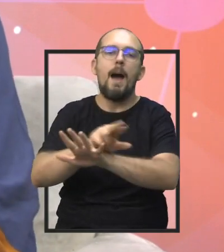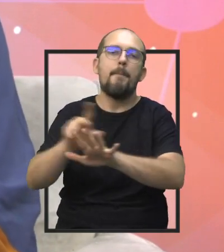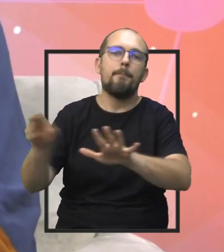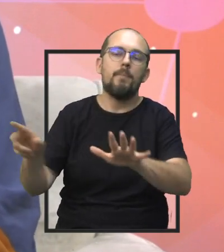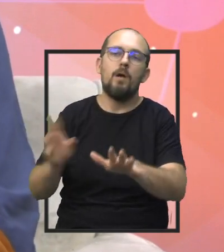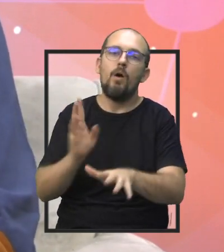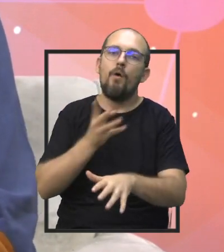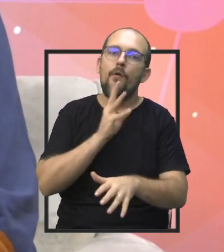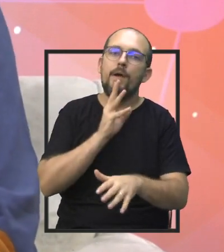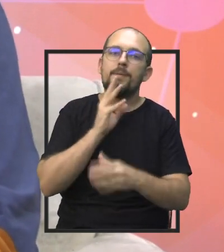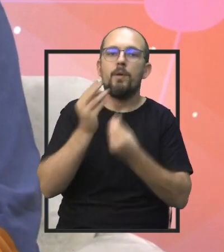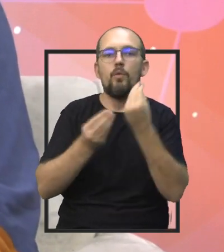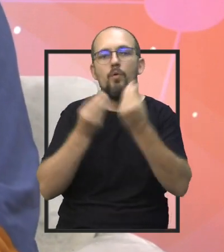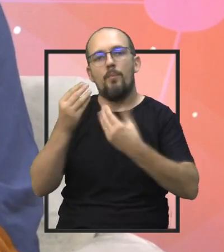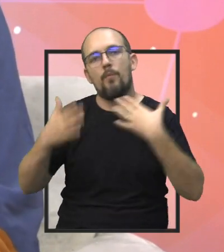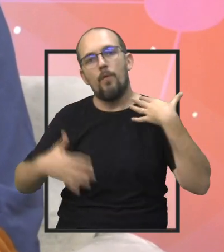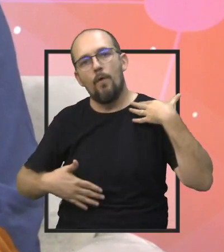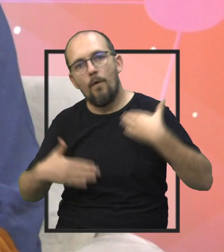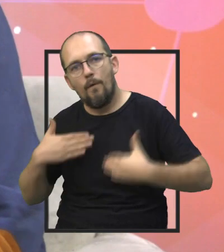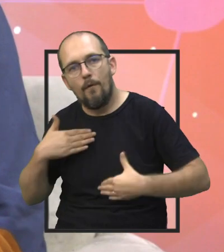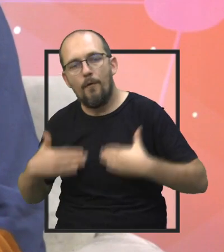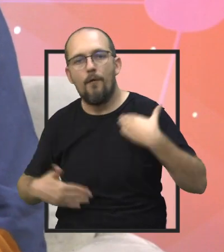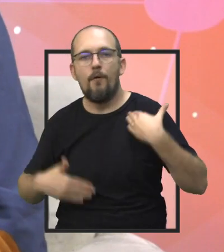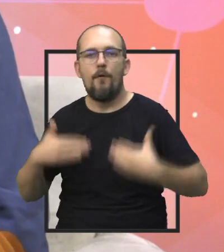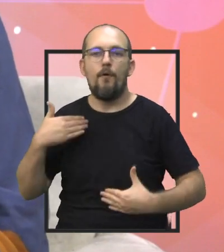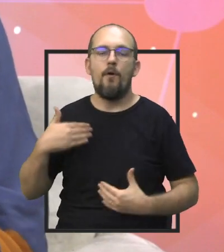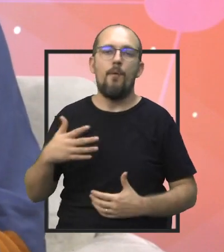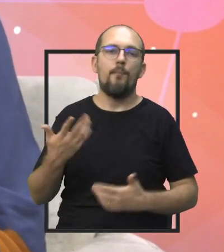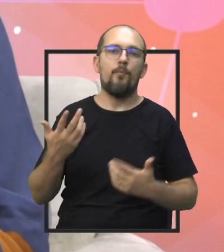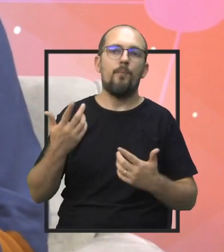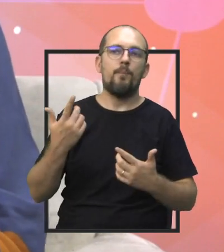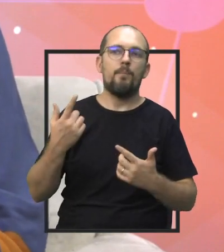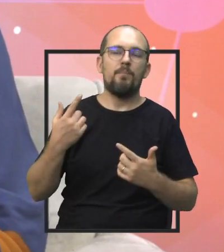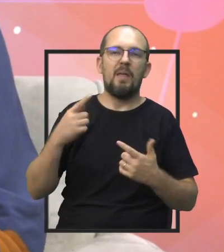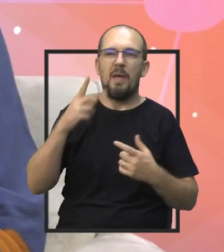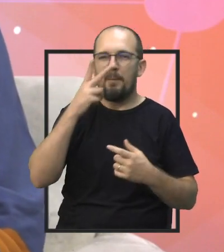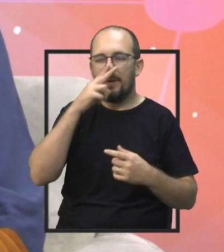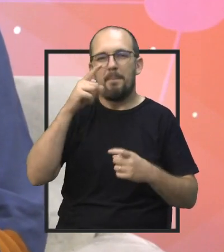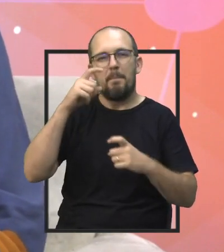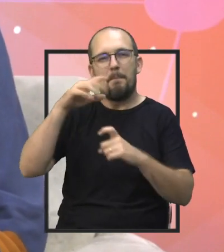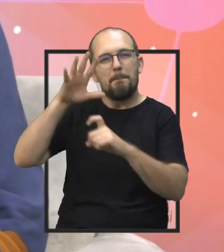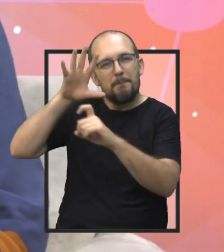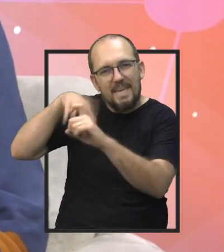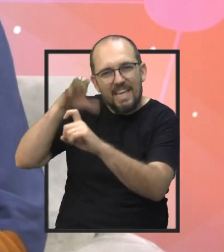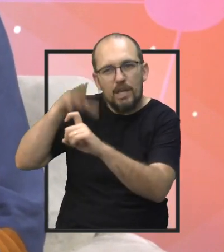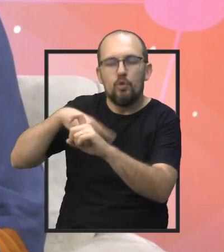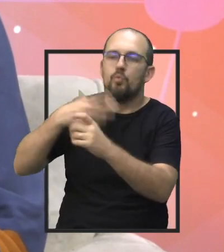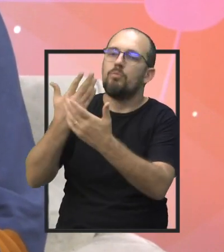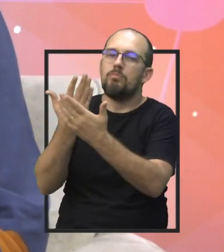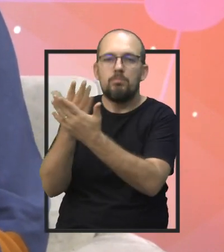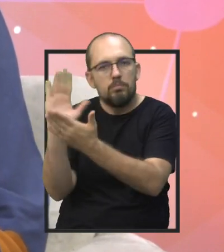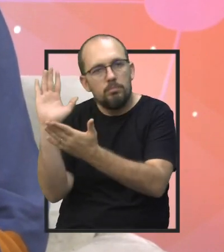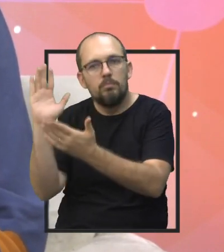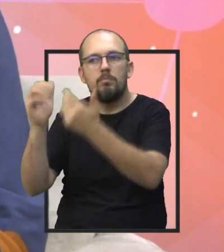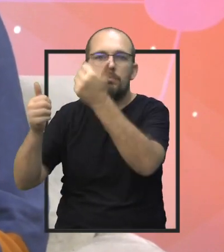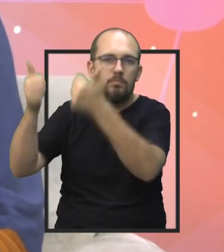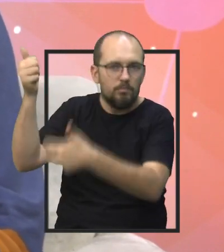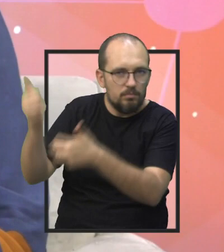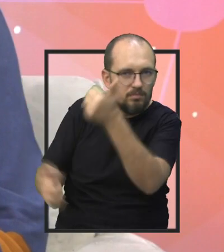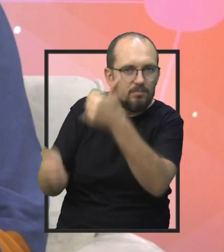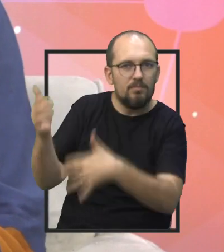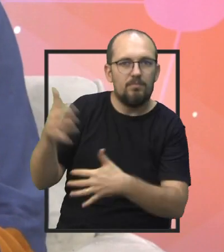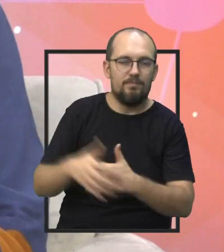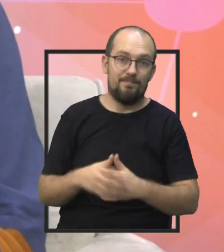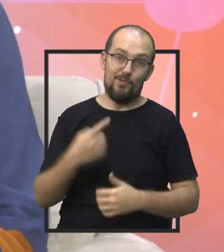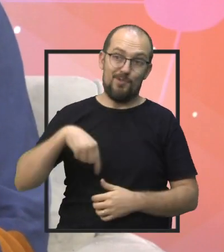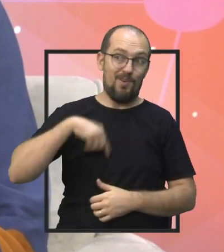ampla de conhecimento do corpo, né? De desmistificar algumas coisas, mas trazer esse autoconhecimento, né? Nós adultos